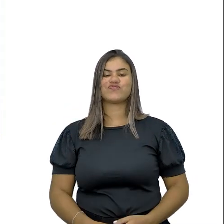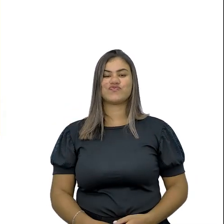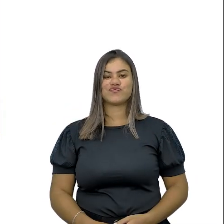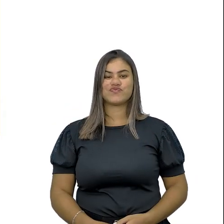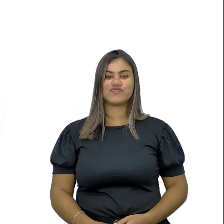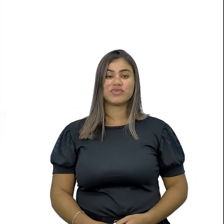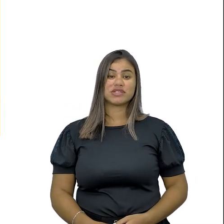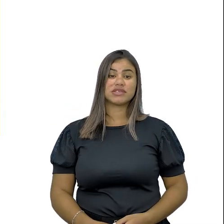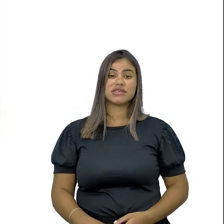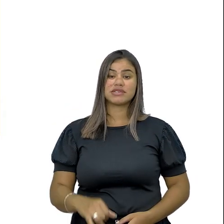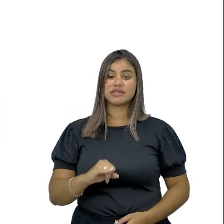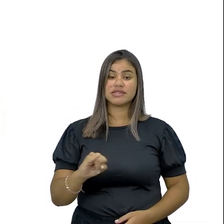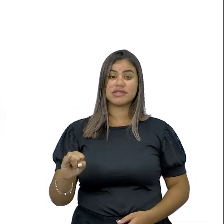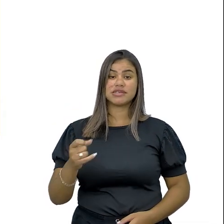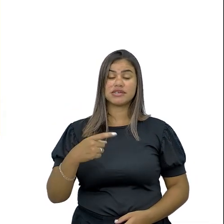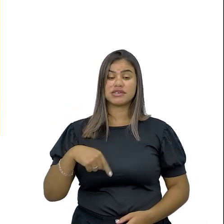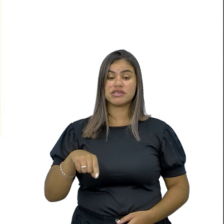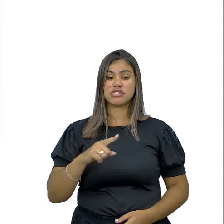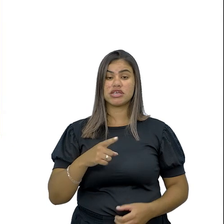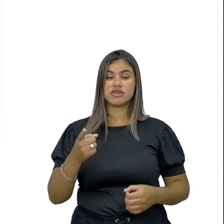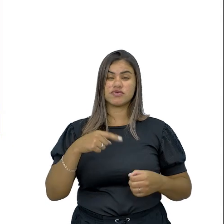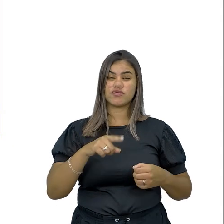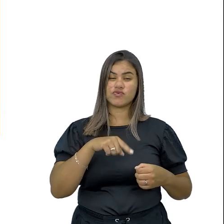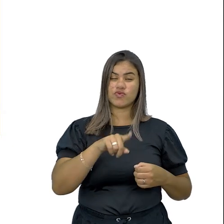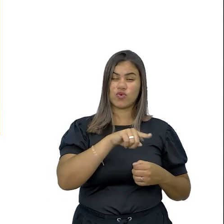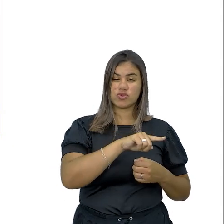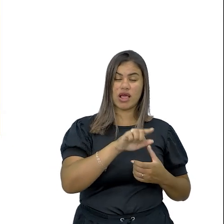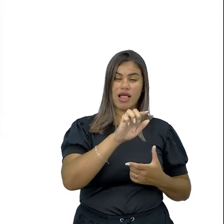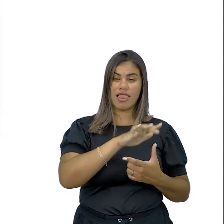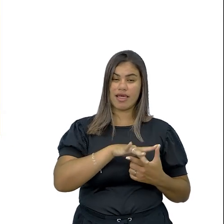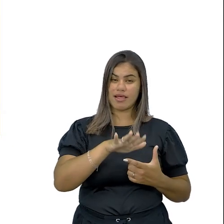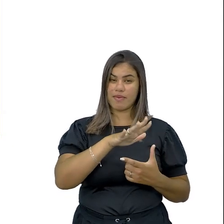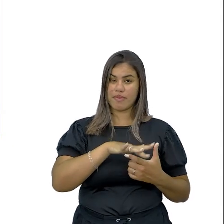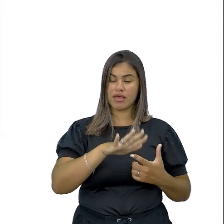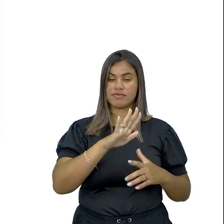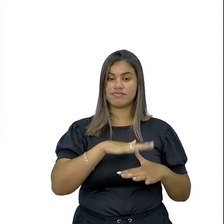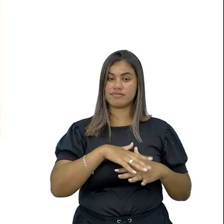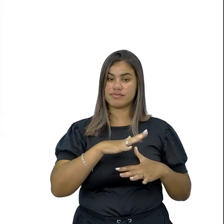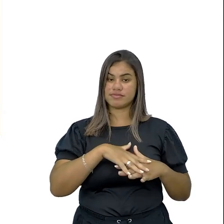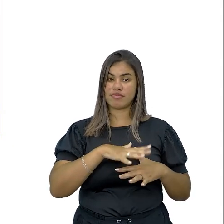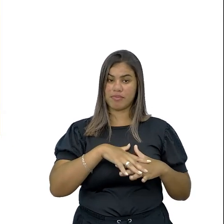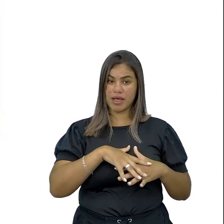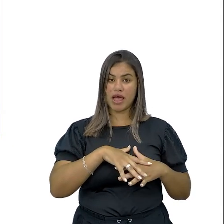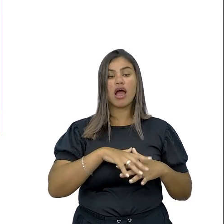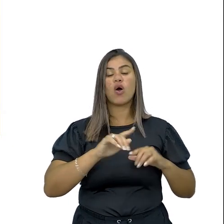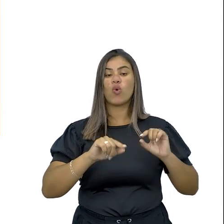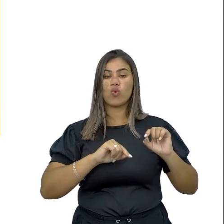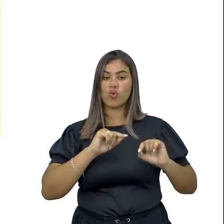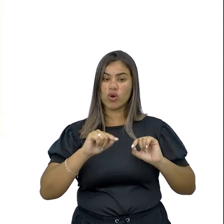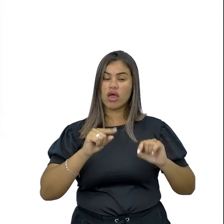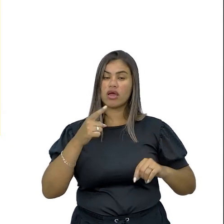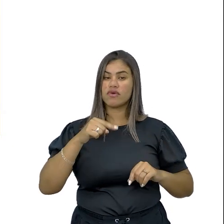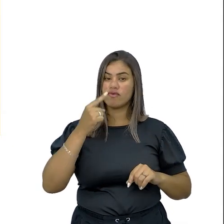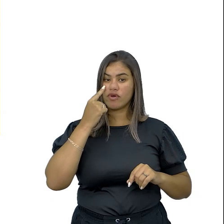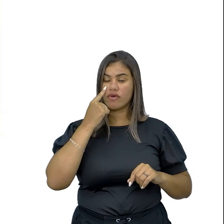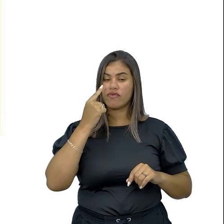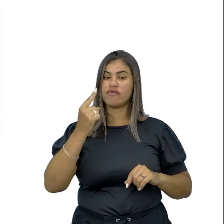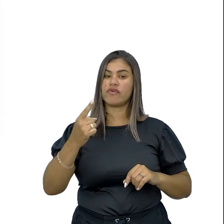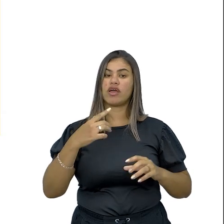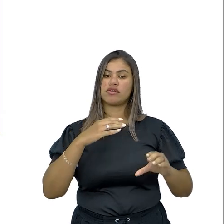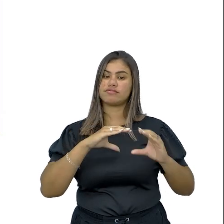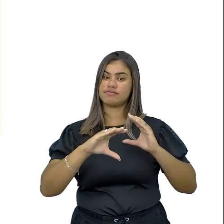se voltarmos lá na ideia de letramento matemático, a gente vai ver lá o quanto era importante a questão